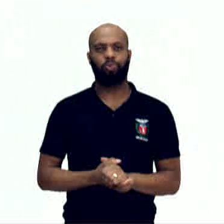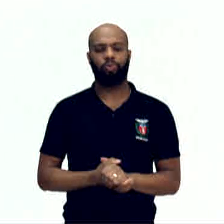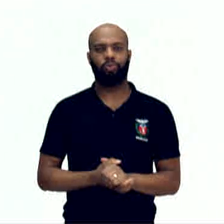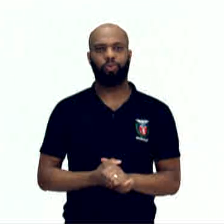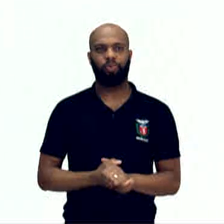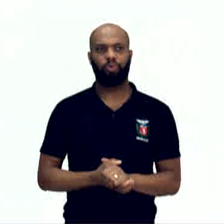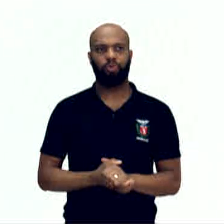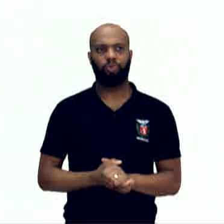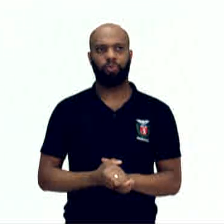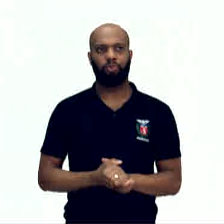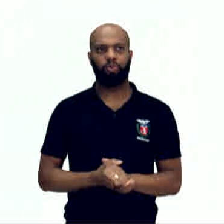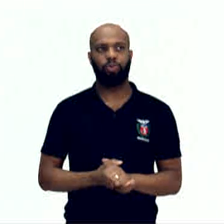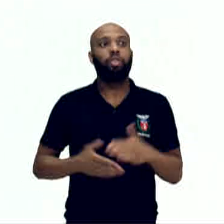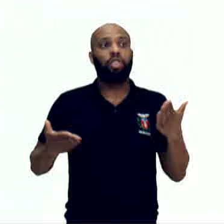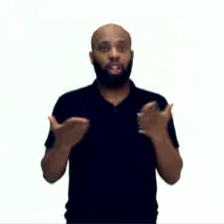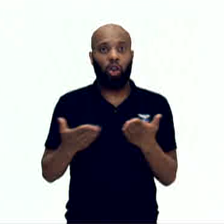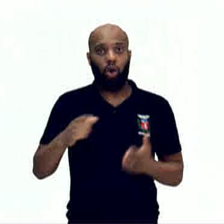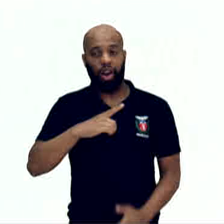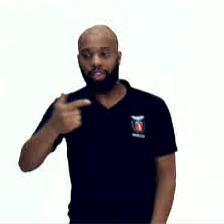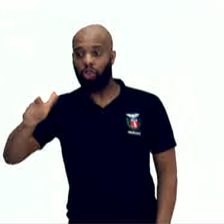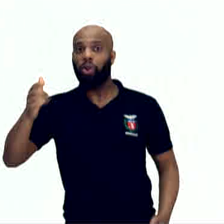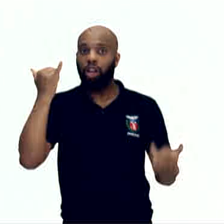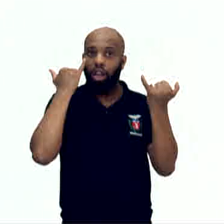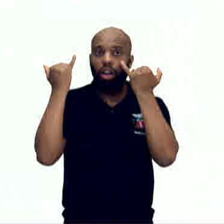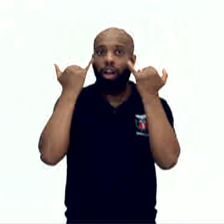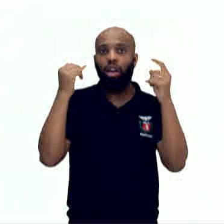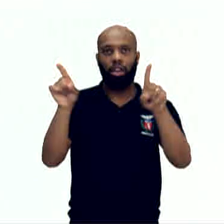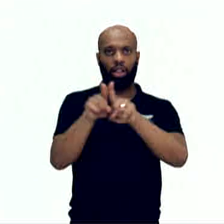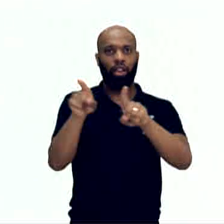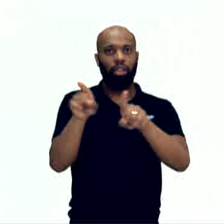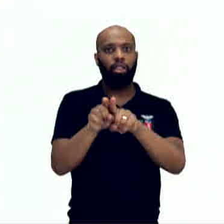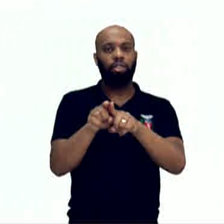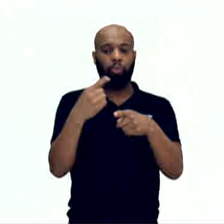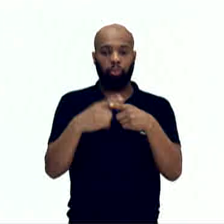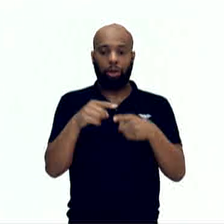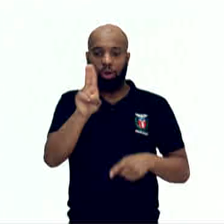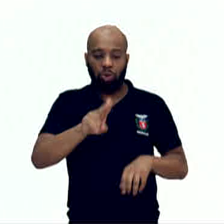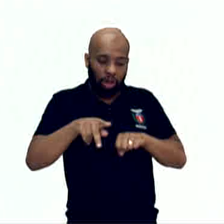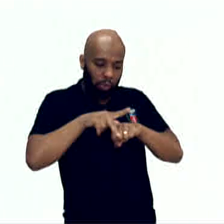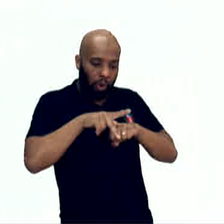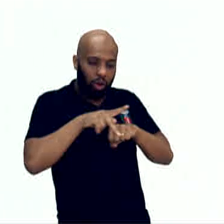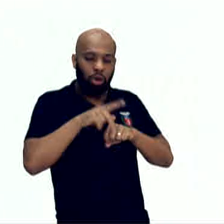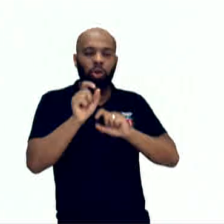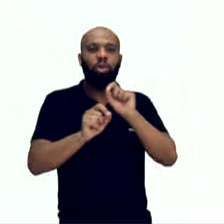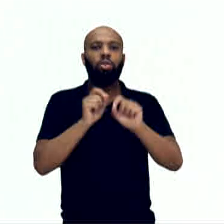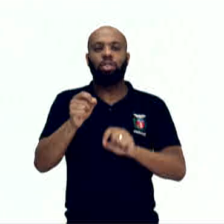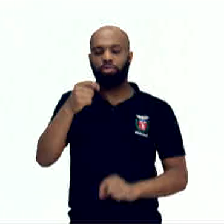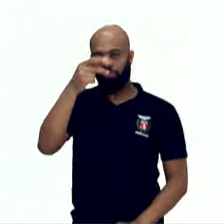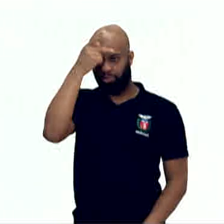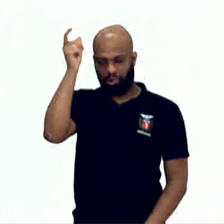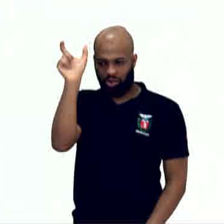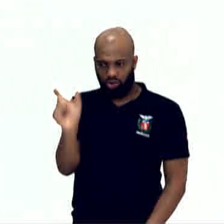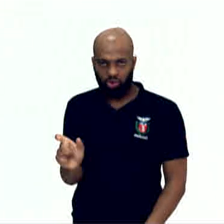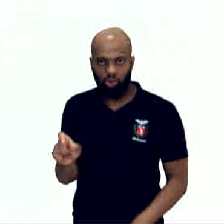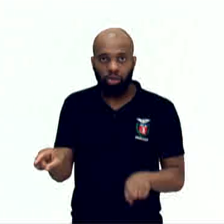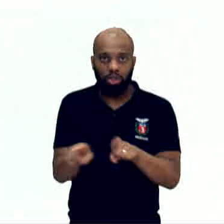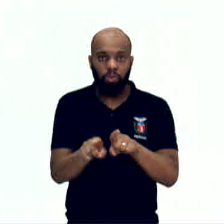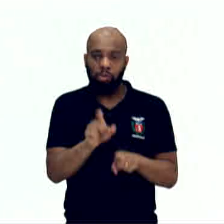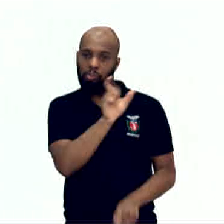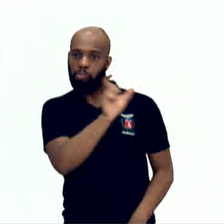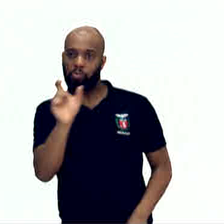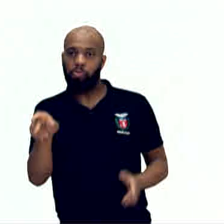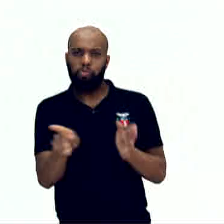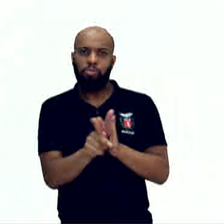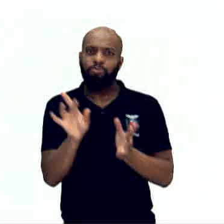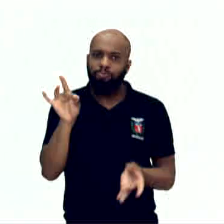particípio passado. E agora começa a vir as demais informações, além do uso de pronomes pessoais, palavras específicas de um contexto.